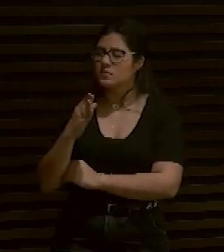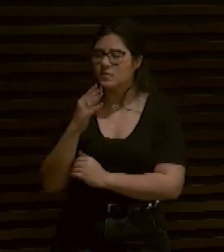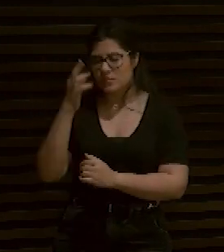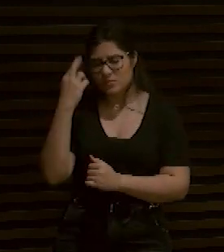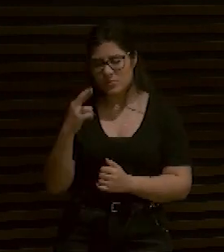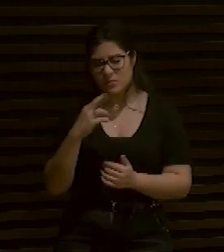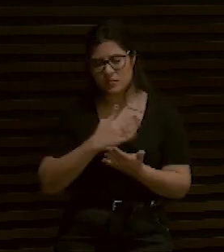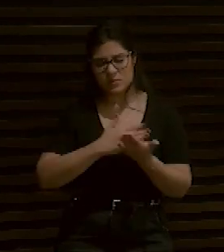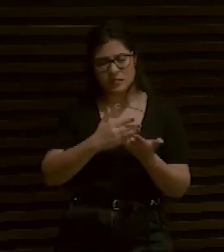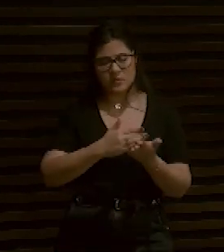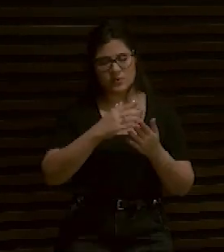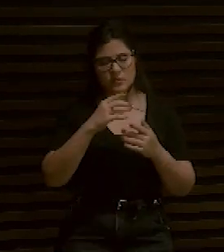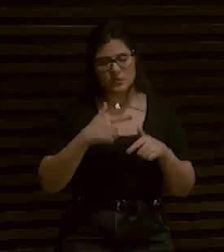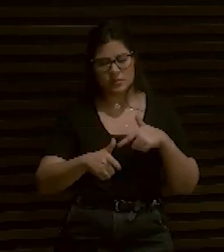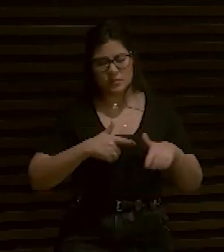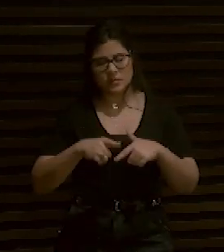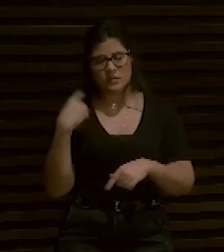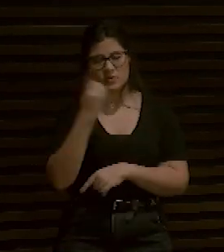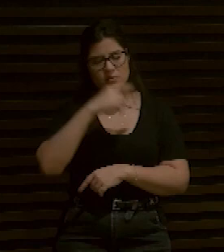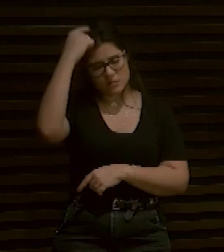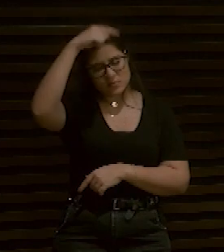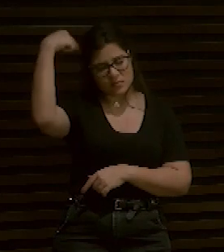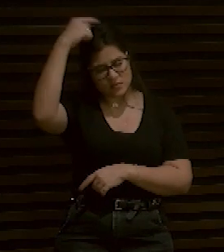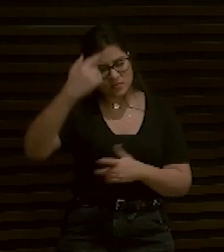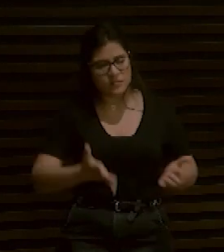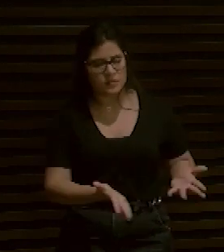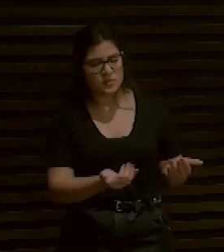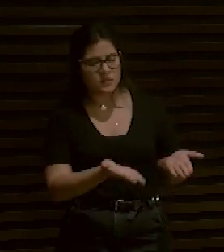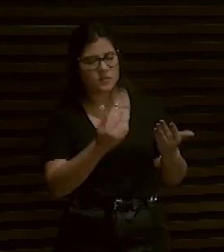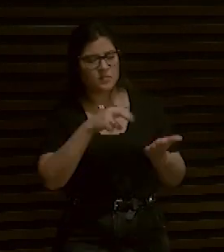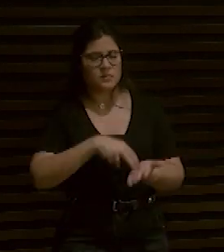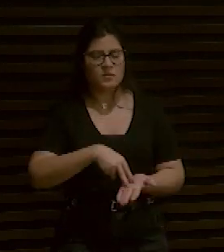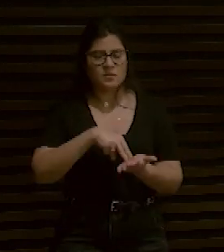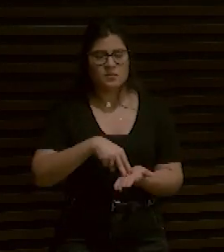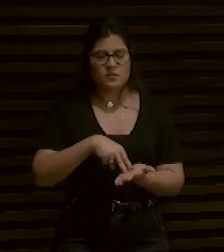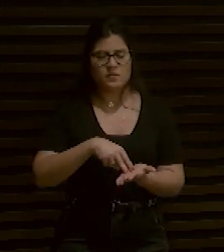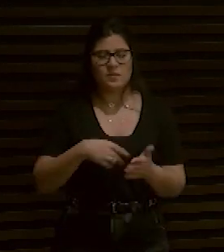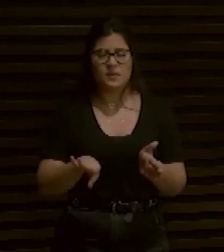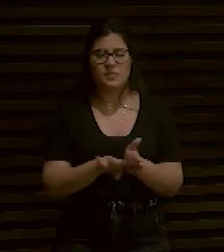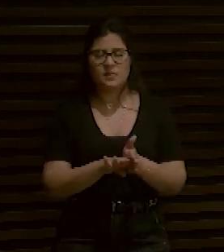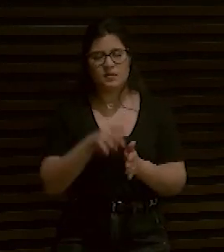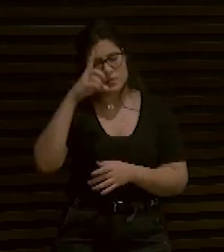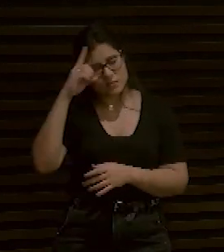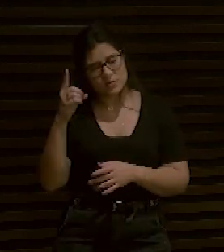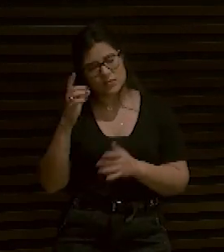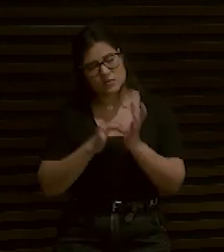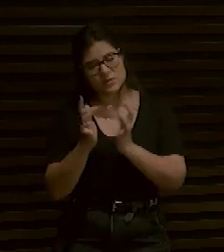nossa santificação. Deus, nos encoraje a perseverar nessa jornada até o dia que Jesus